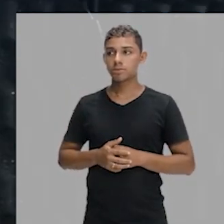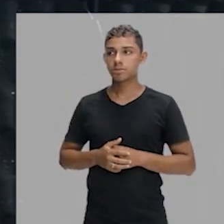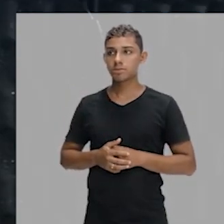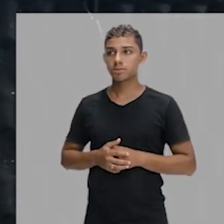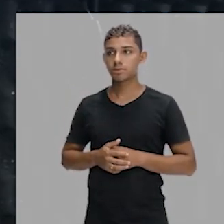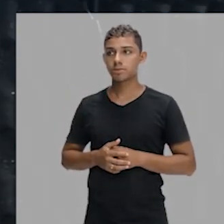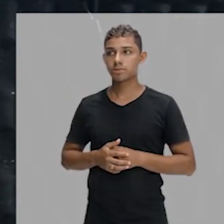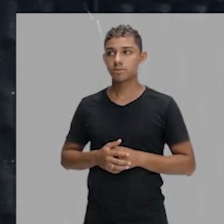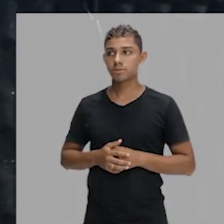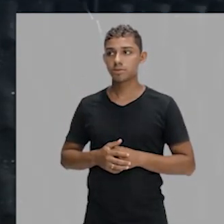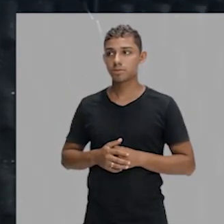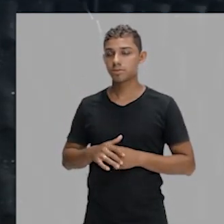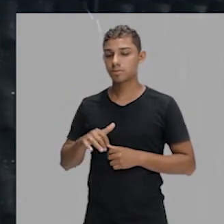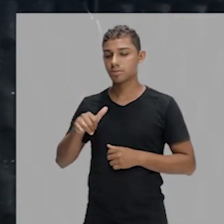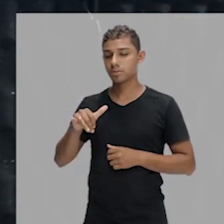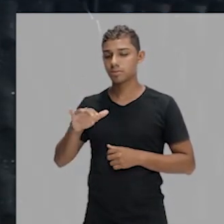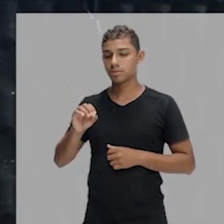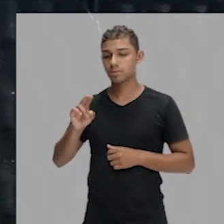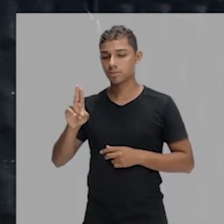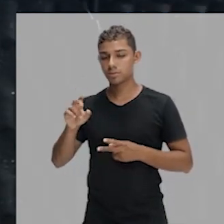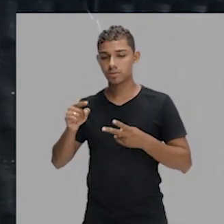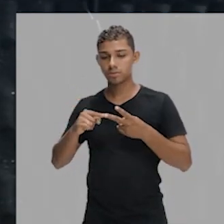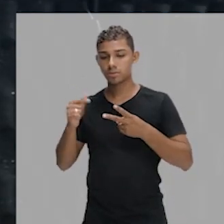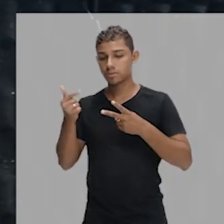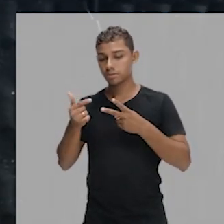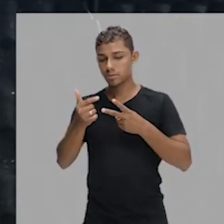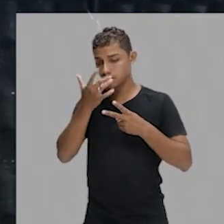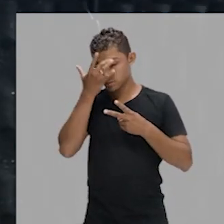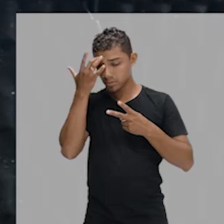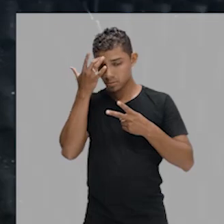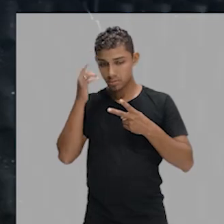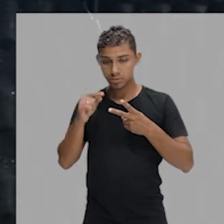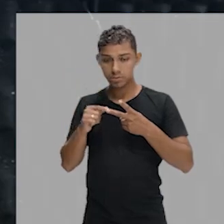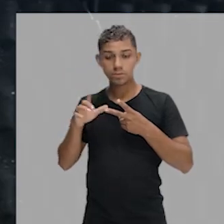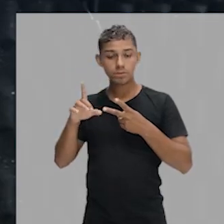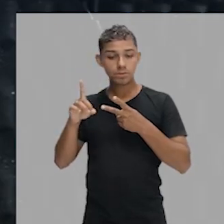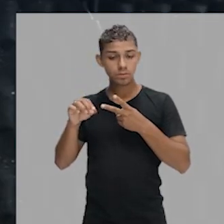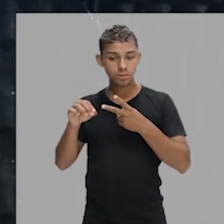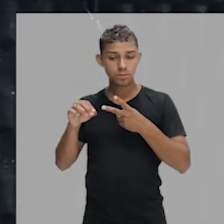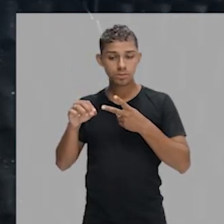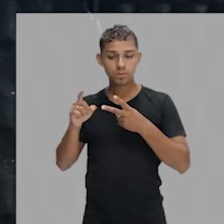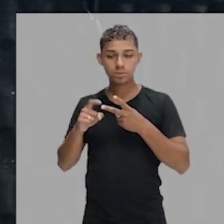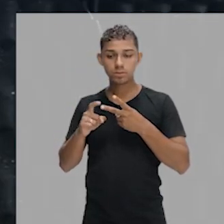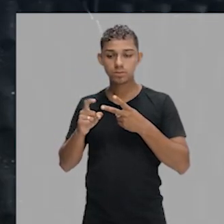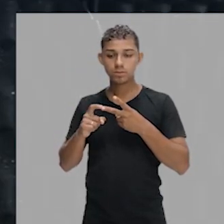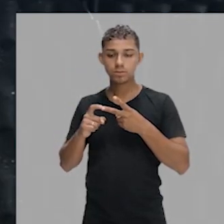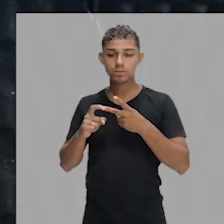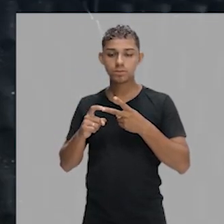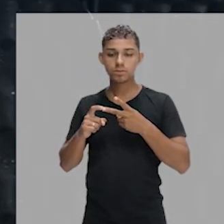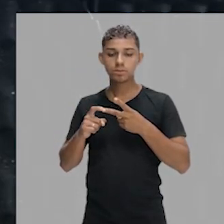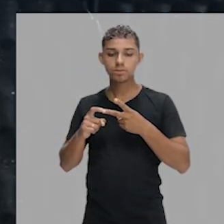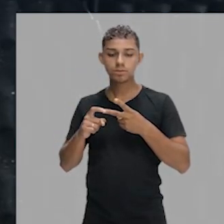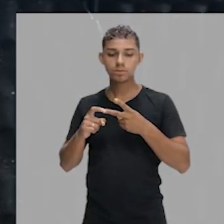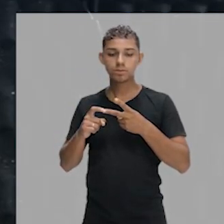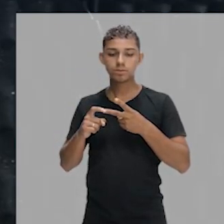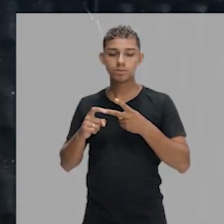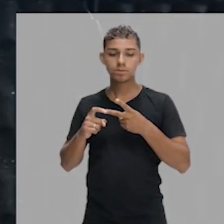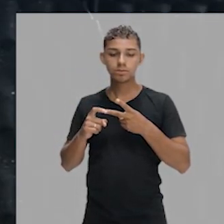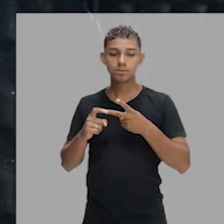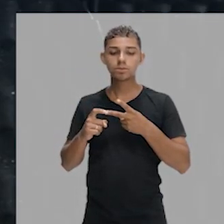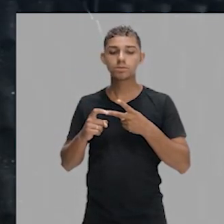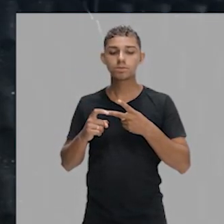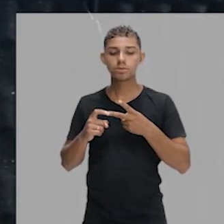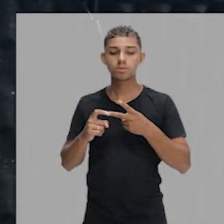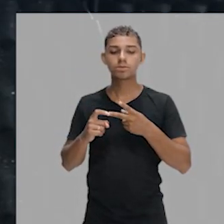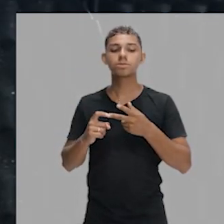You é segunda pessoa. Para segunda pessoa, eu tenho que usar do. Alternativas que eu tenho do, letra A,